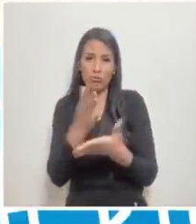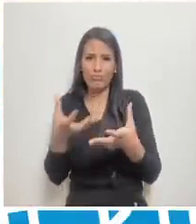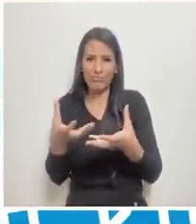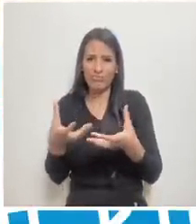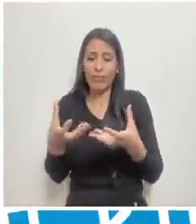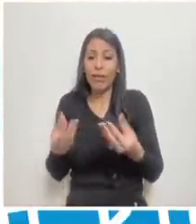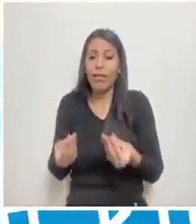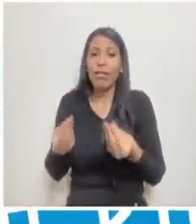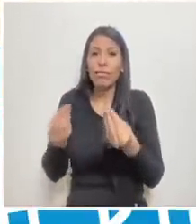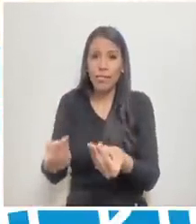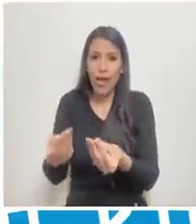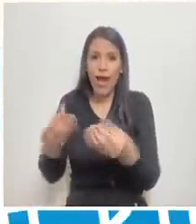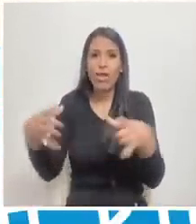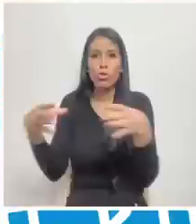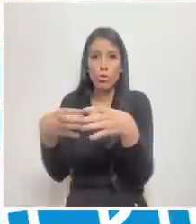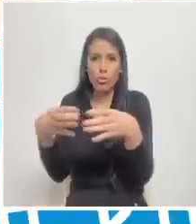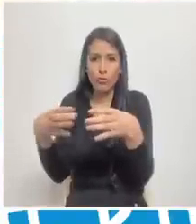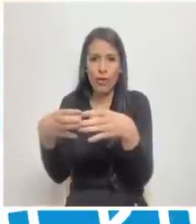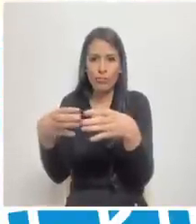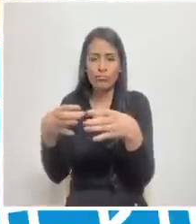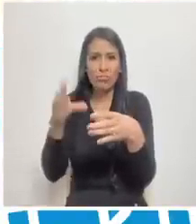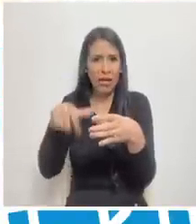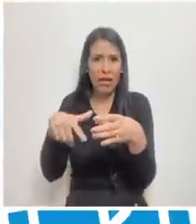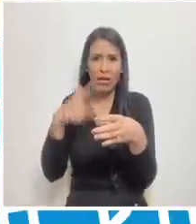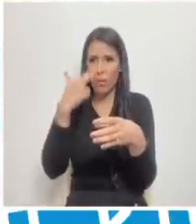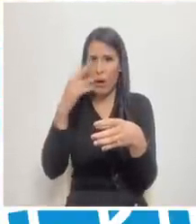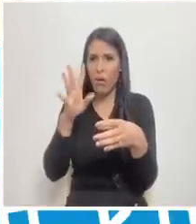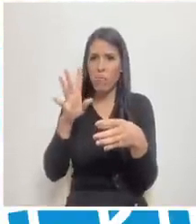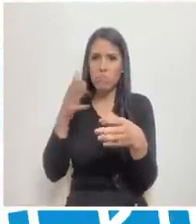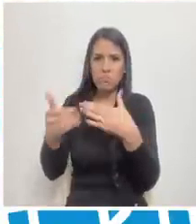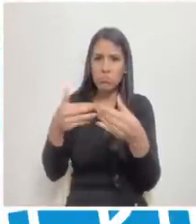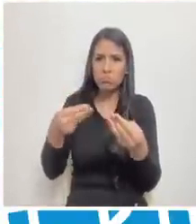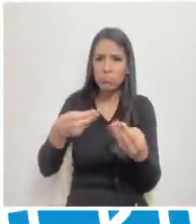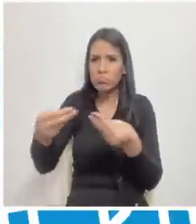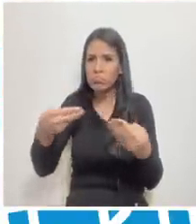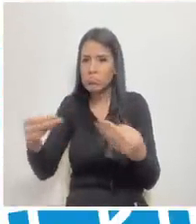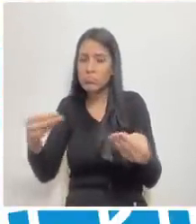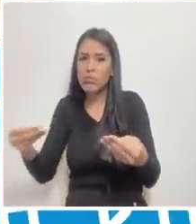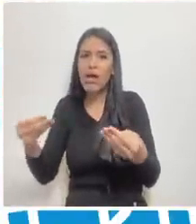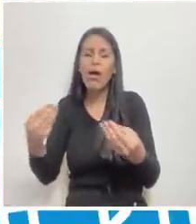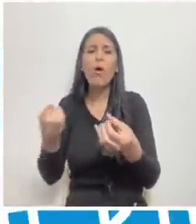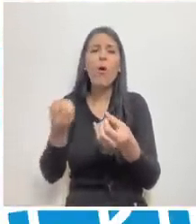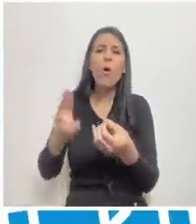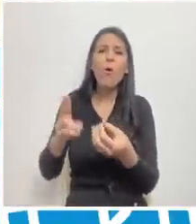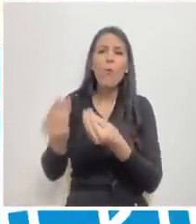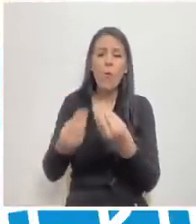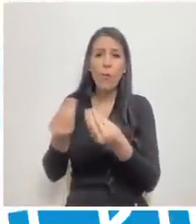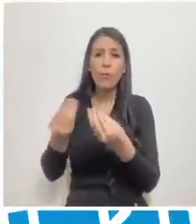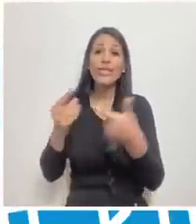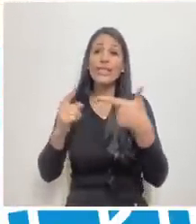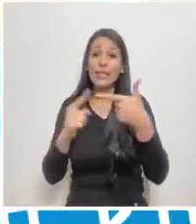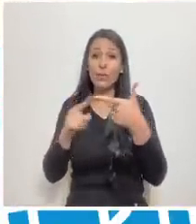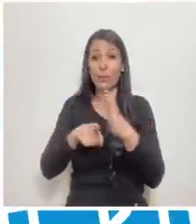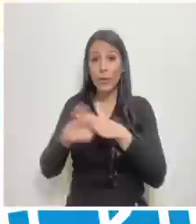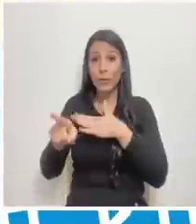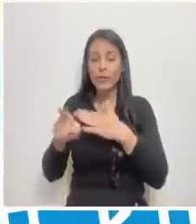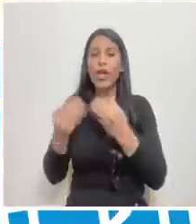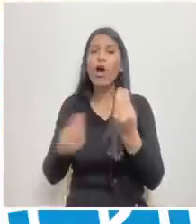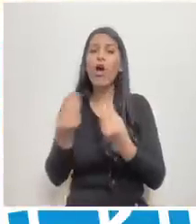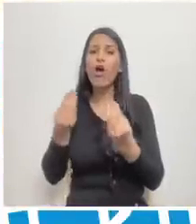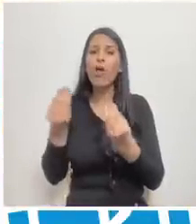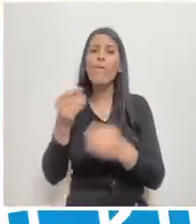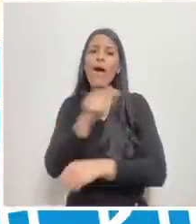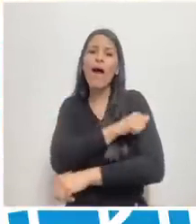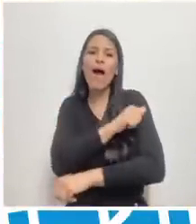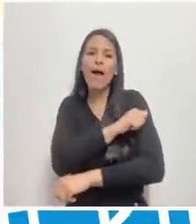distribuição seria aleatória? E a segunda pergunta: como ficariam os alunos da zona rural sem acesso à internet com as